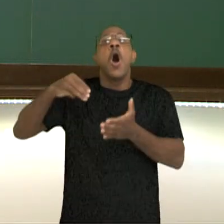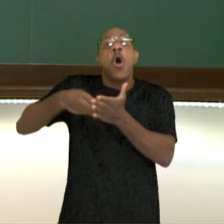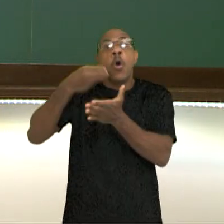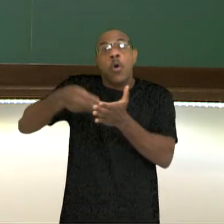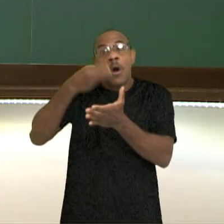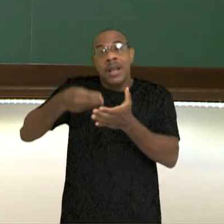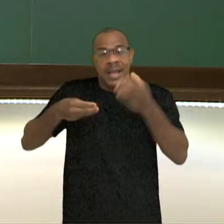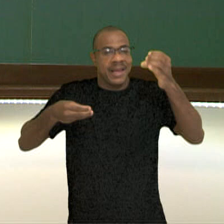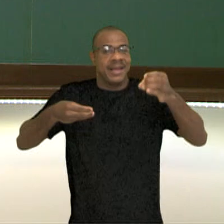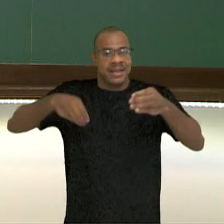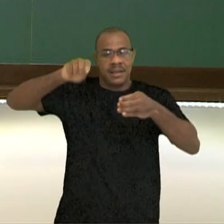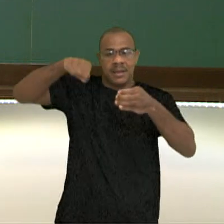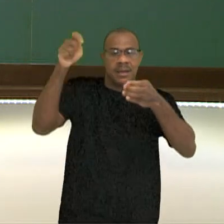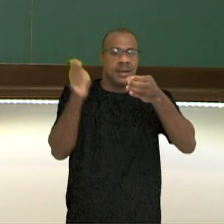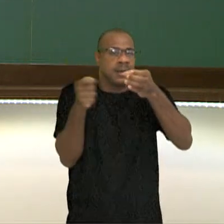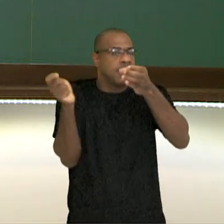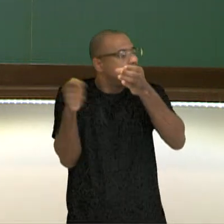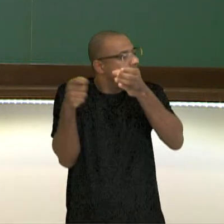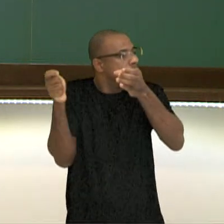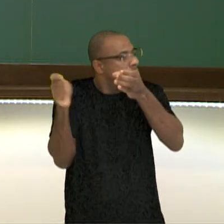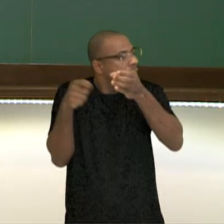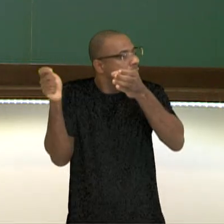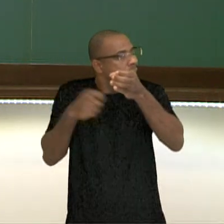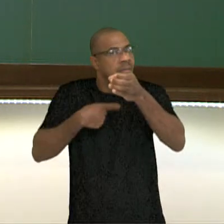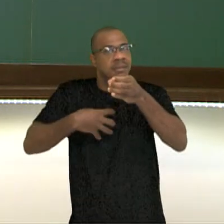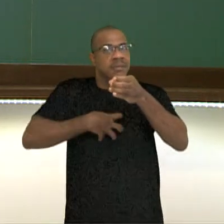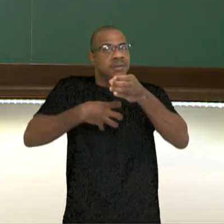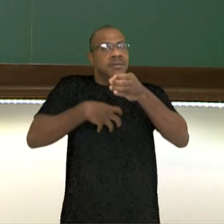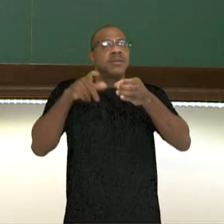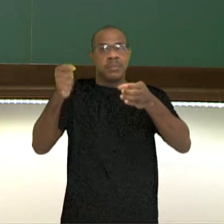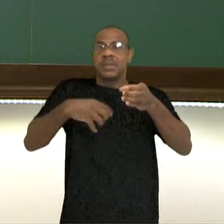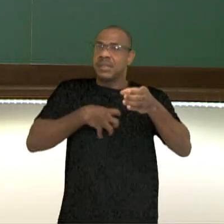pouco mais agudo, né? Então, caneca de alumínio,